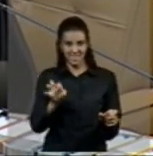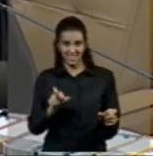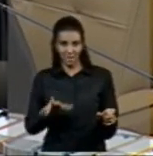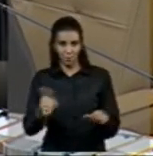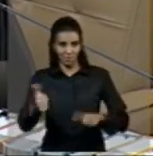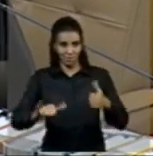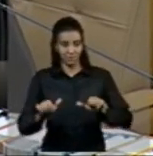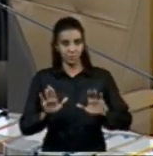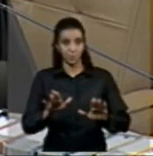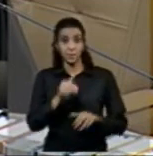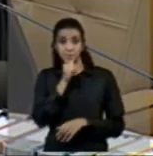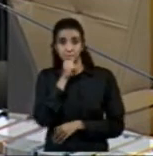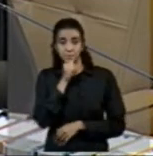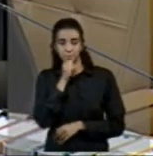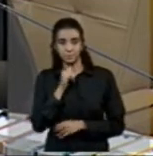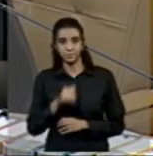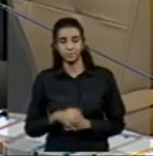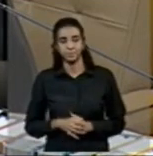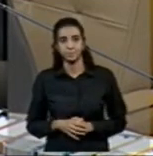evidenciando, por exemplo, a situação